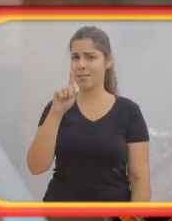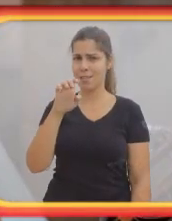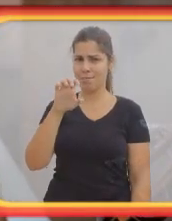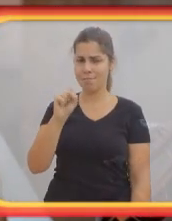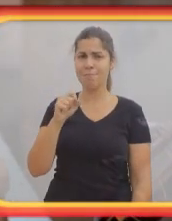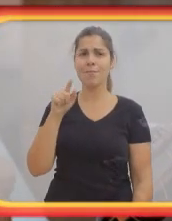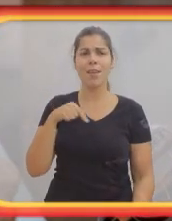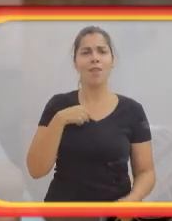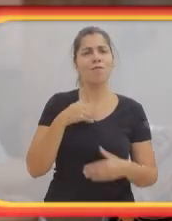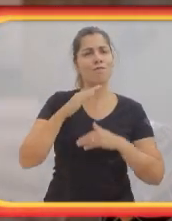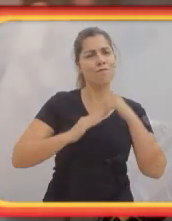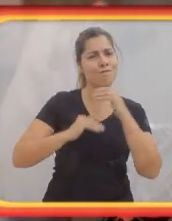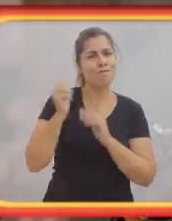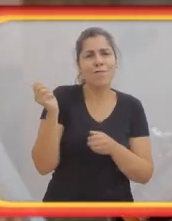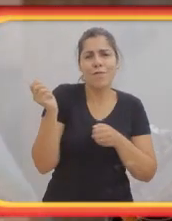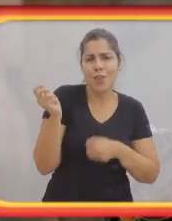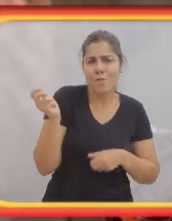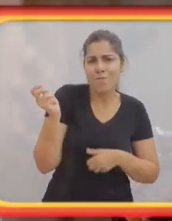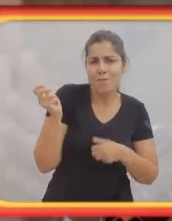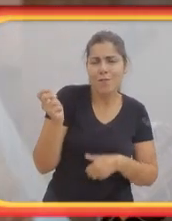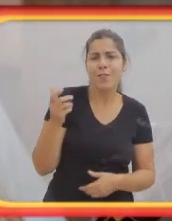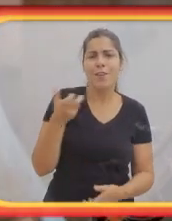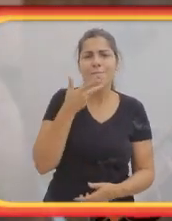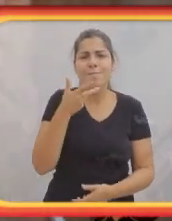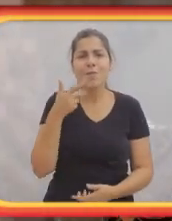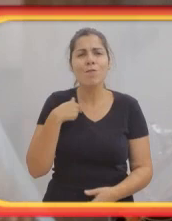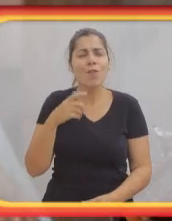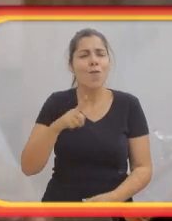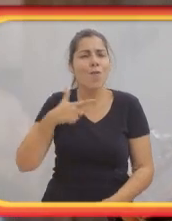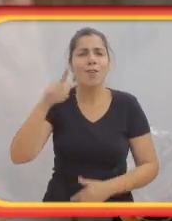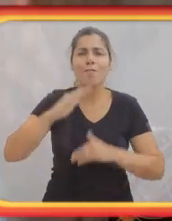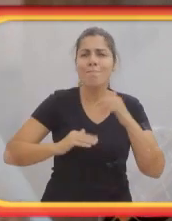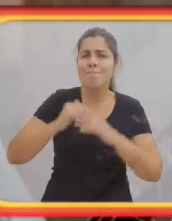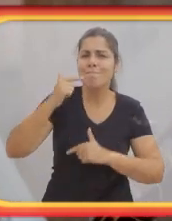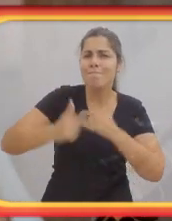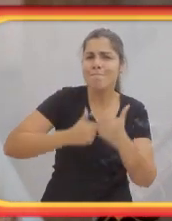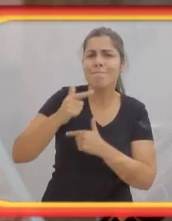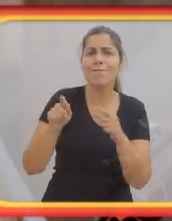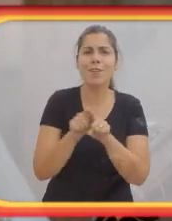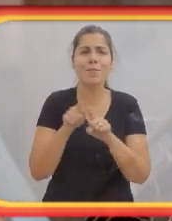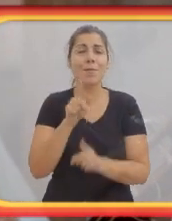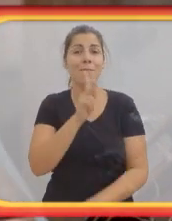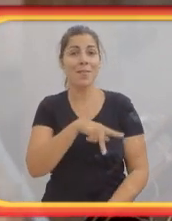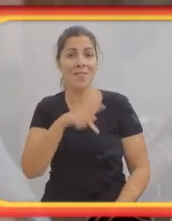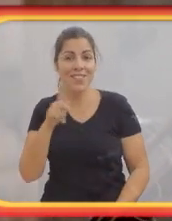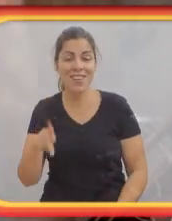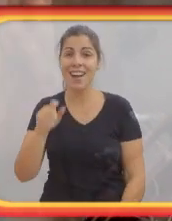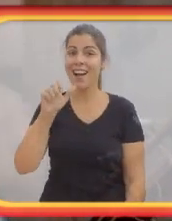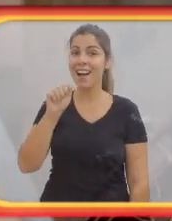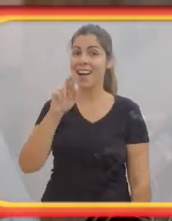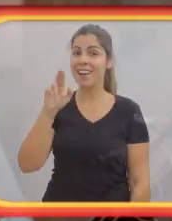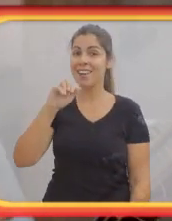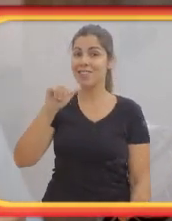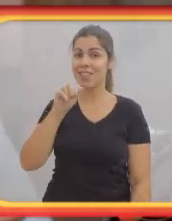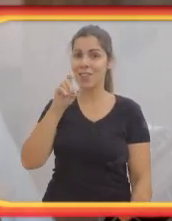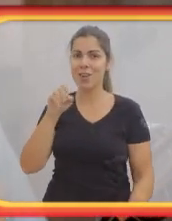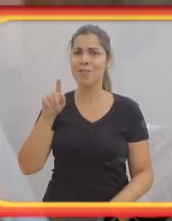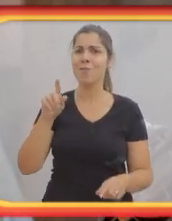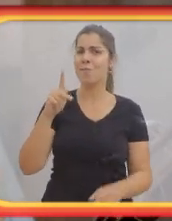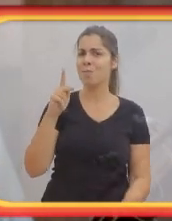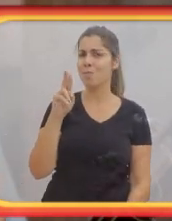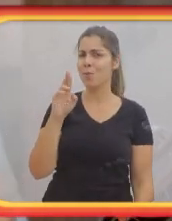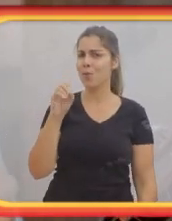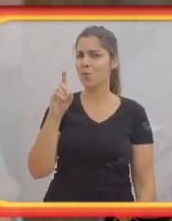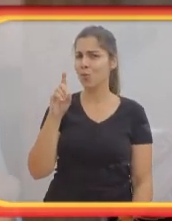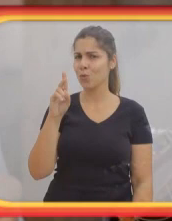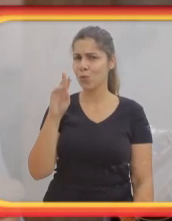Henrique Cases, cavaquinista, quer dizer, tenho outras atividades também, de professor, arranjador, produtor, radialista, escrevo livro,